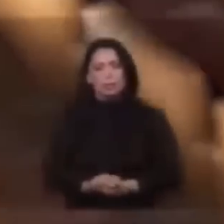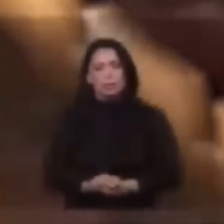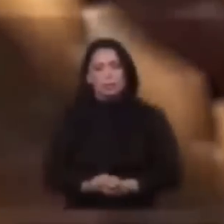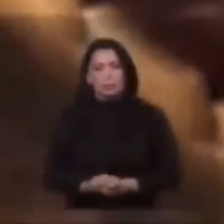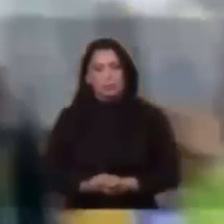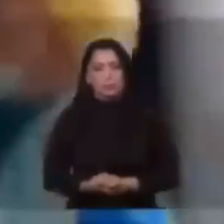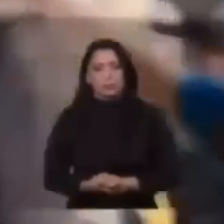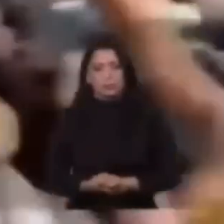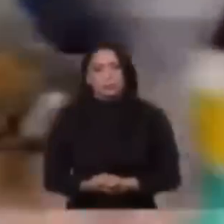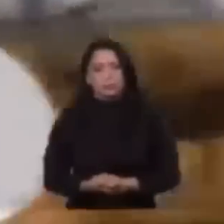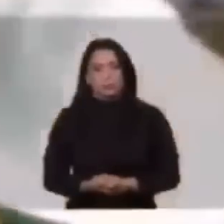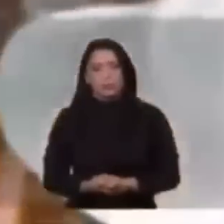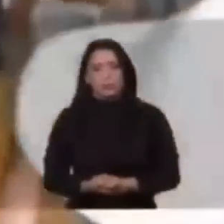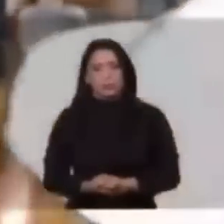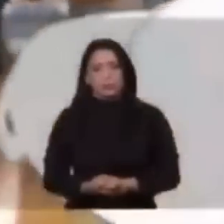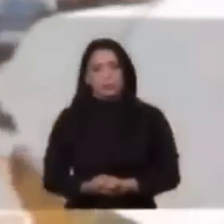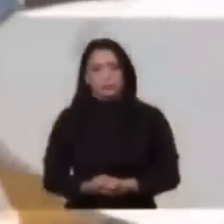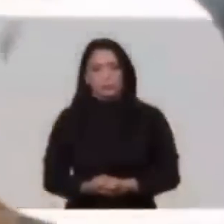primeiro